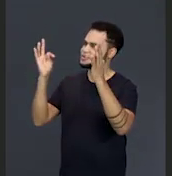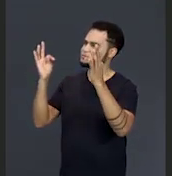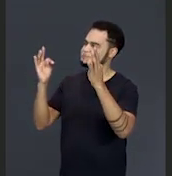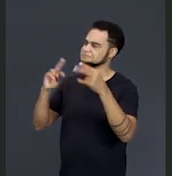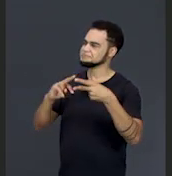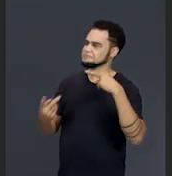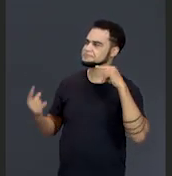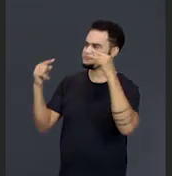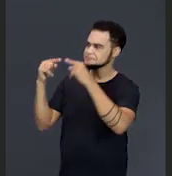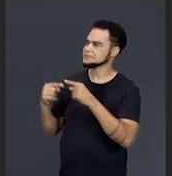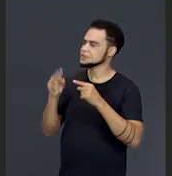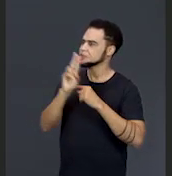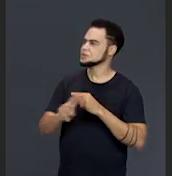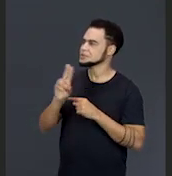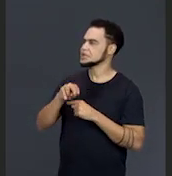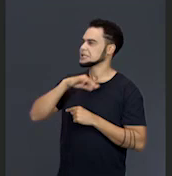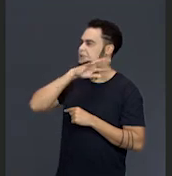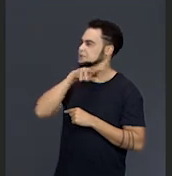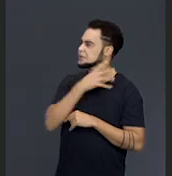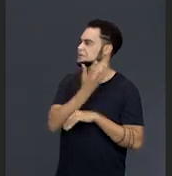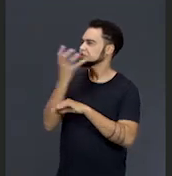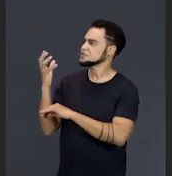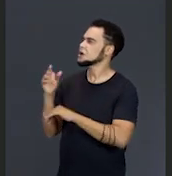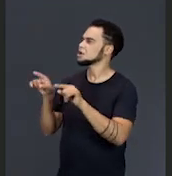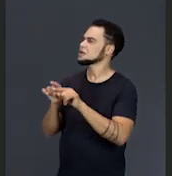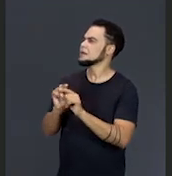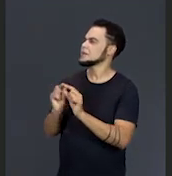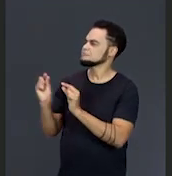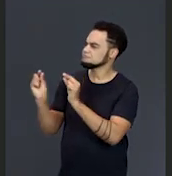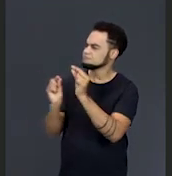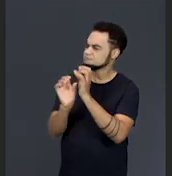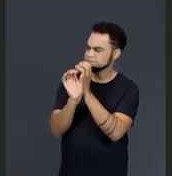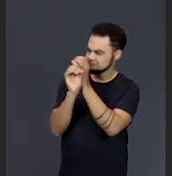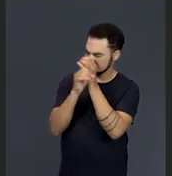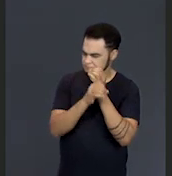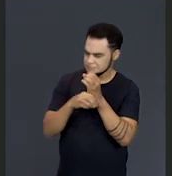na produção animal, vegetal e microbiana